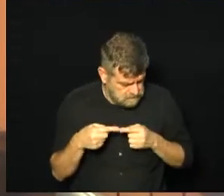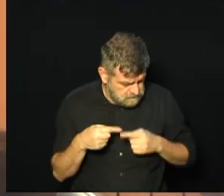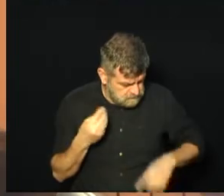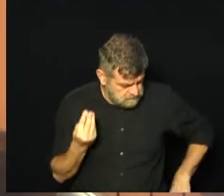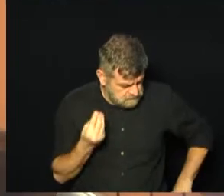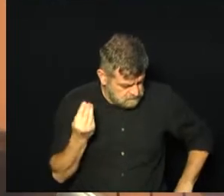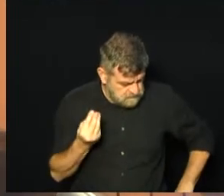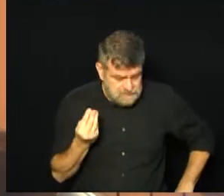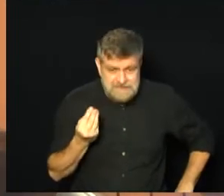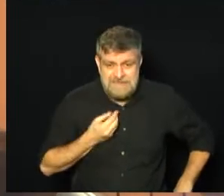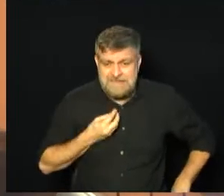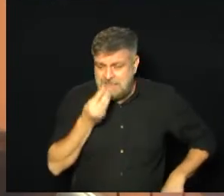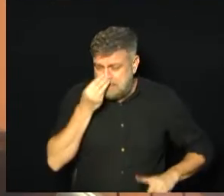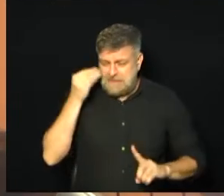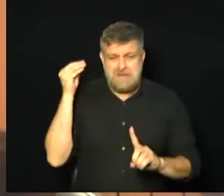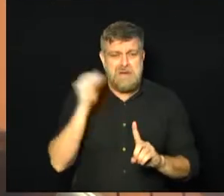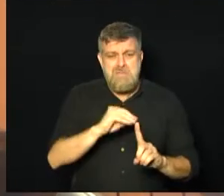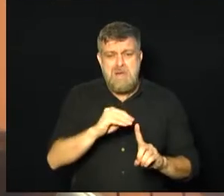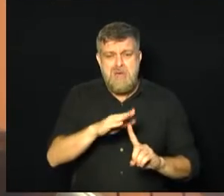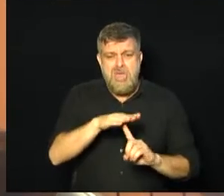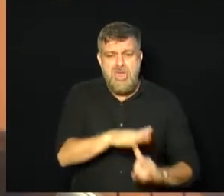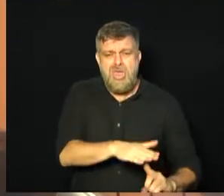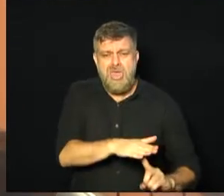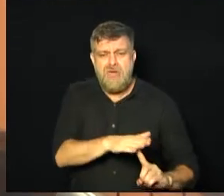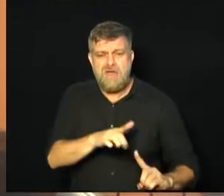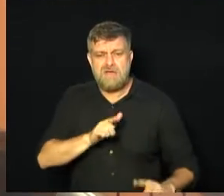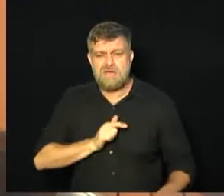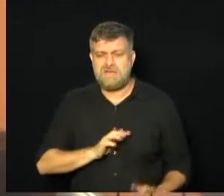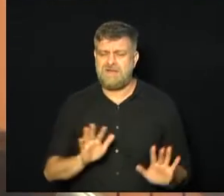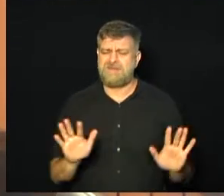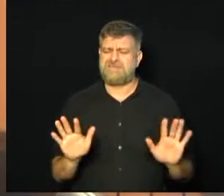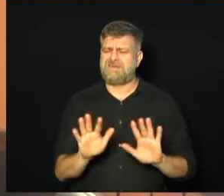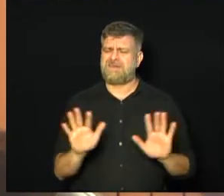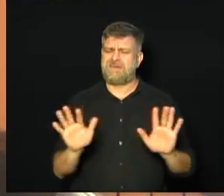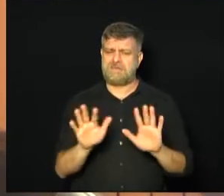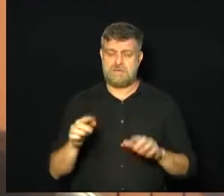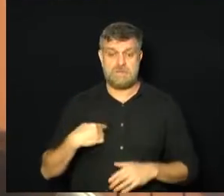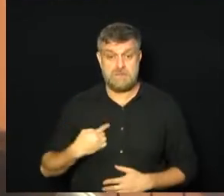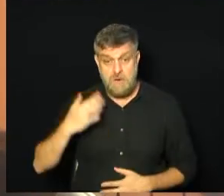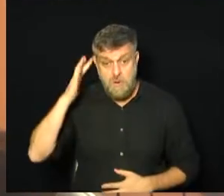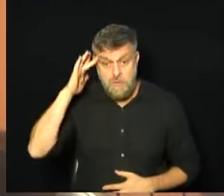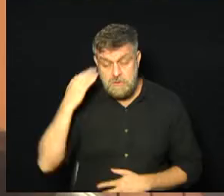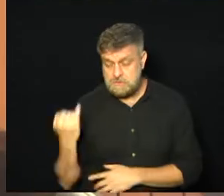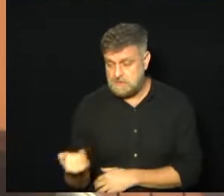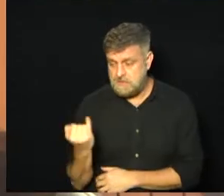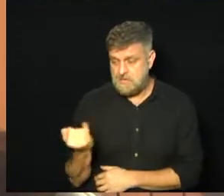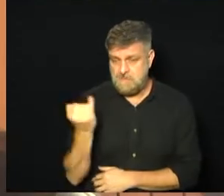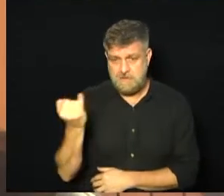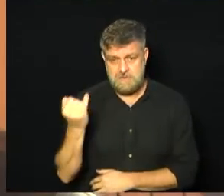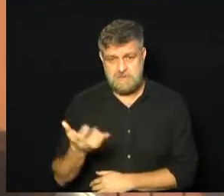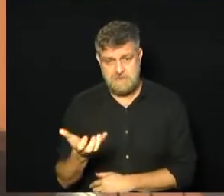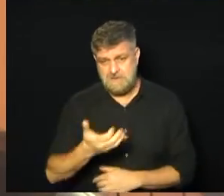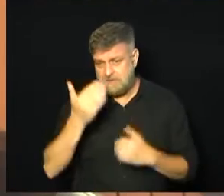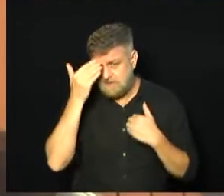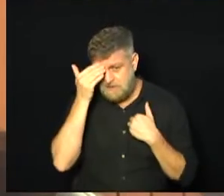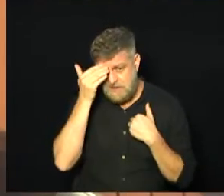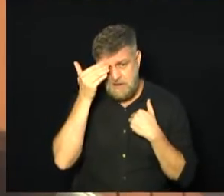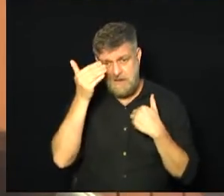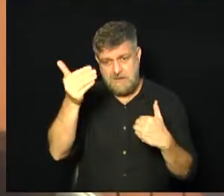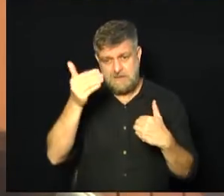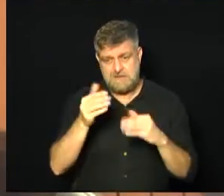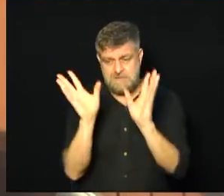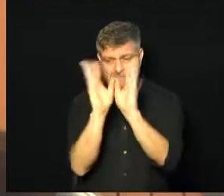ser destratada, desafetada, não é? Então, eu acho que essa é uma questão importante. Eu agradeço muito e fico por